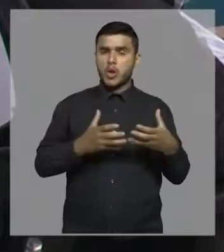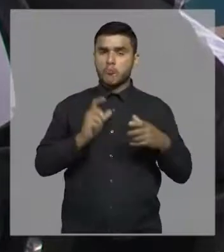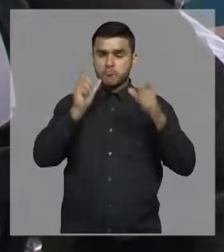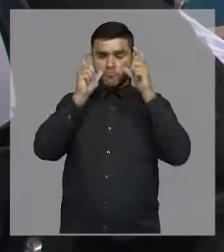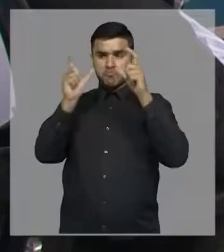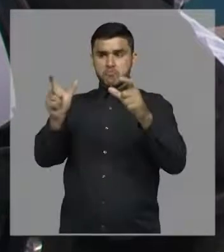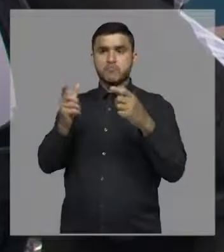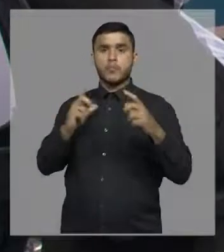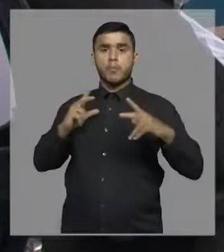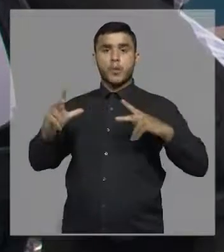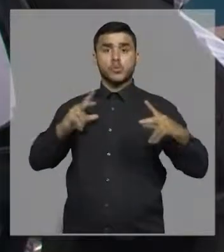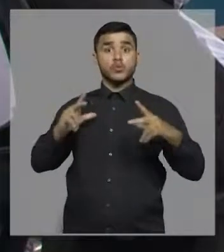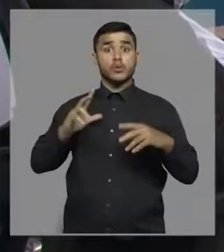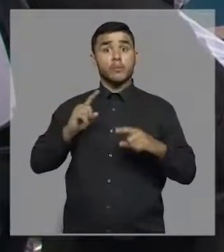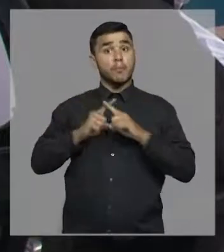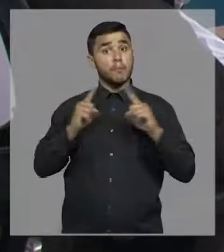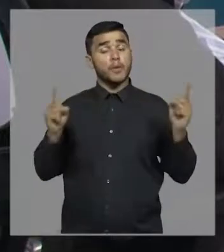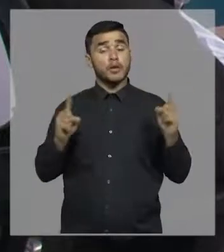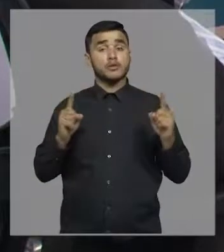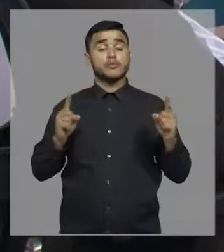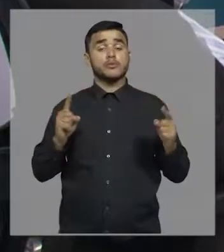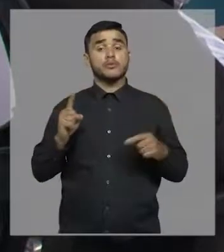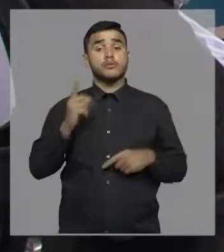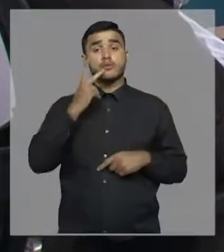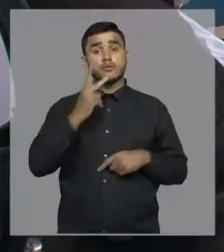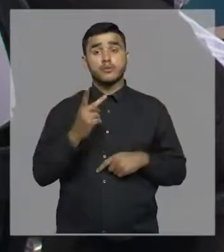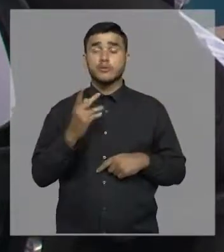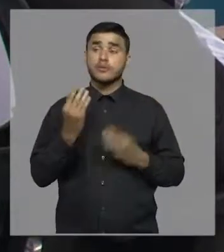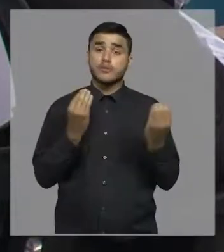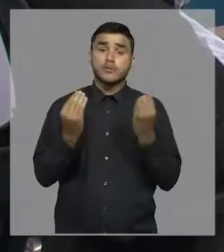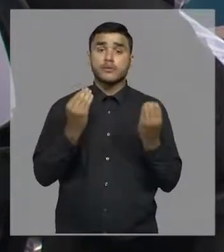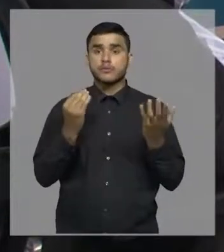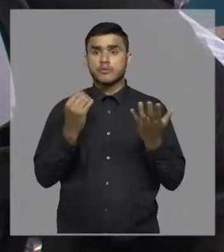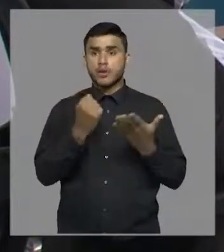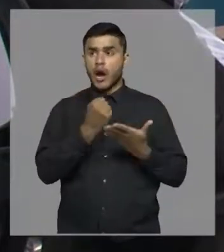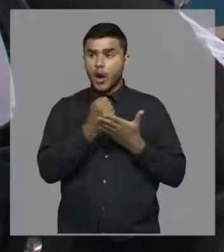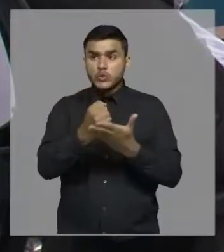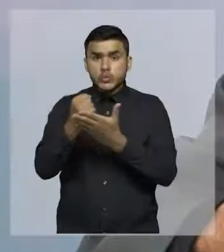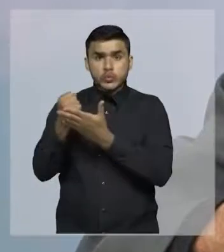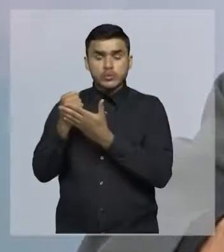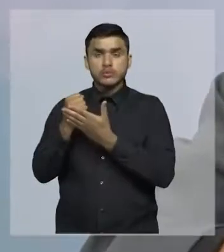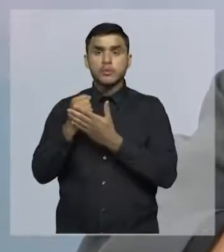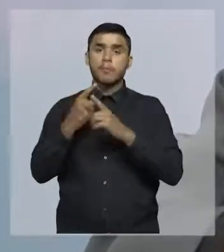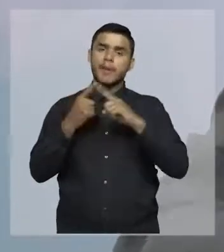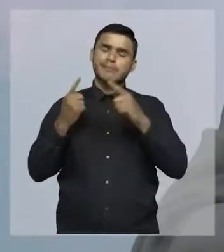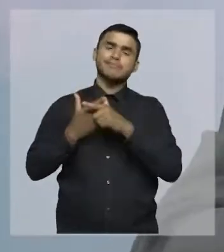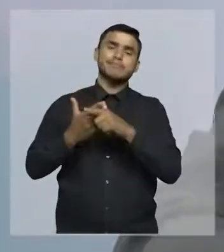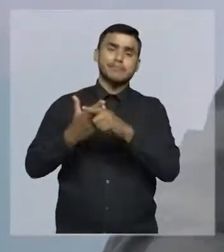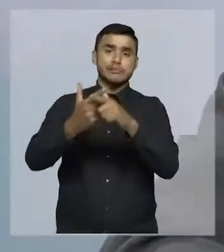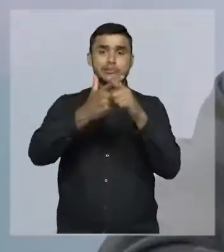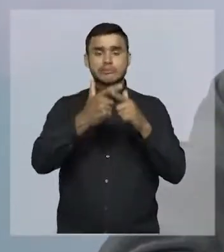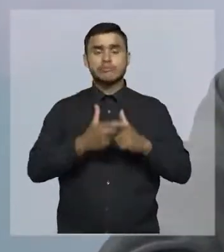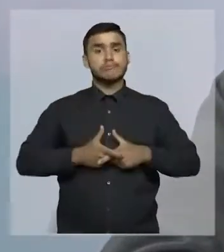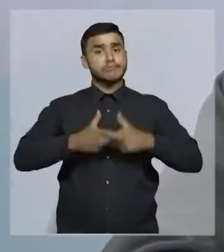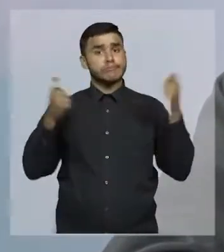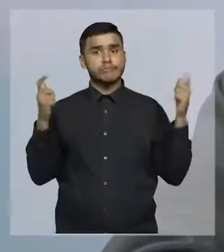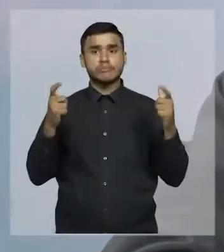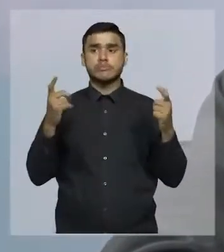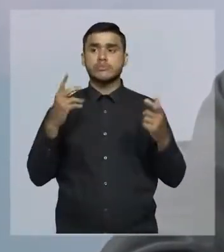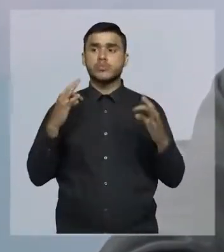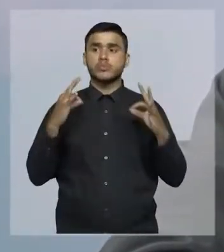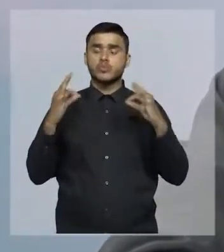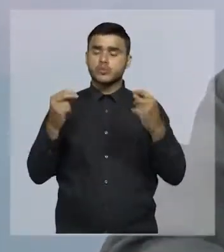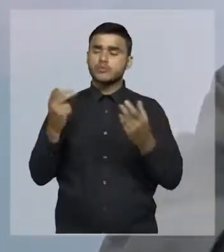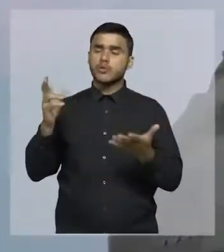que ao mesmo tempo que parece beneficiar a todos, também traz problemas de grande magnitude, como o Rui já salientou aqui em